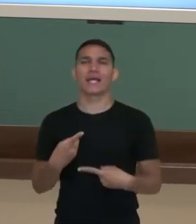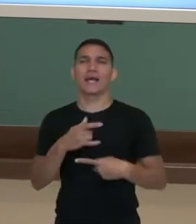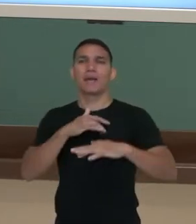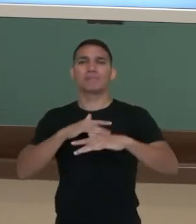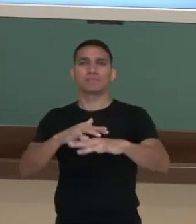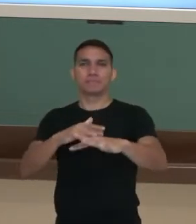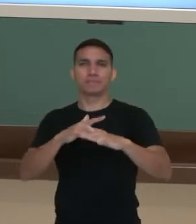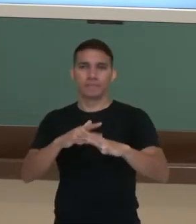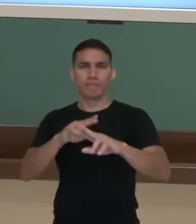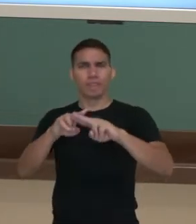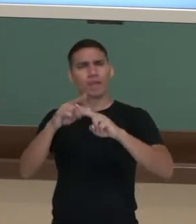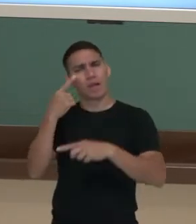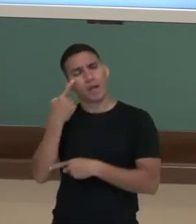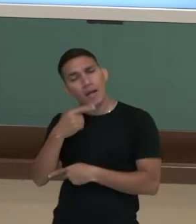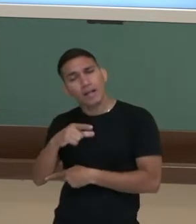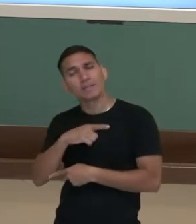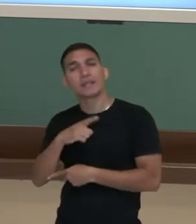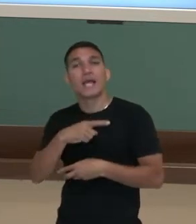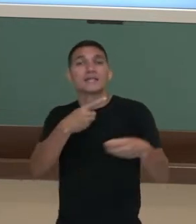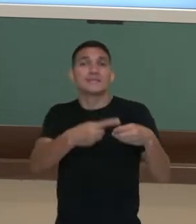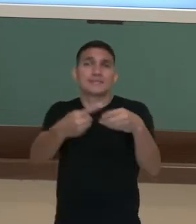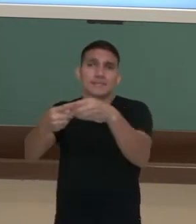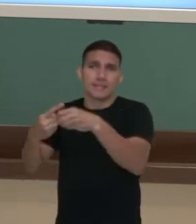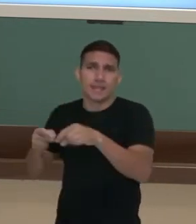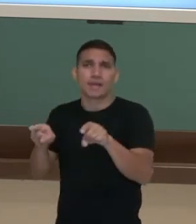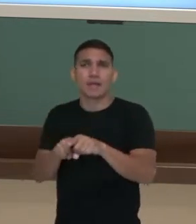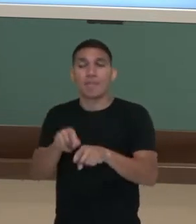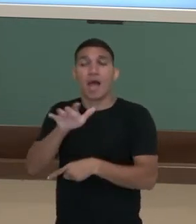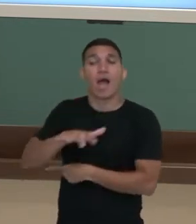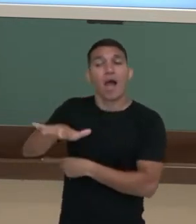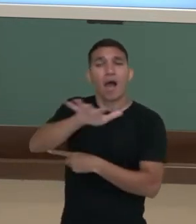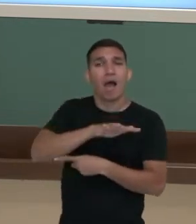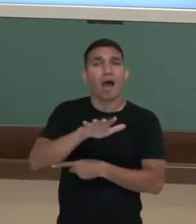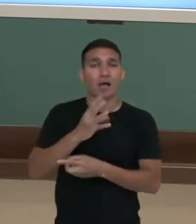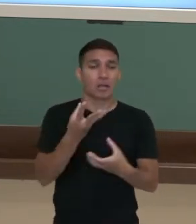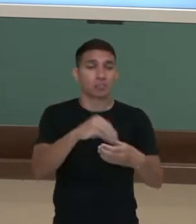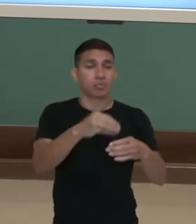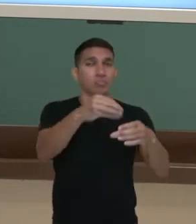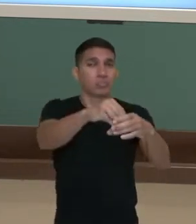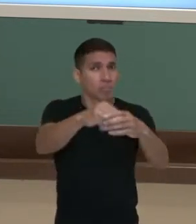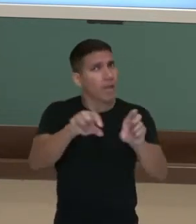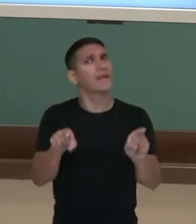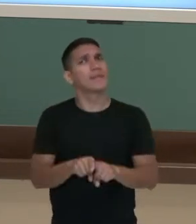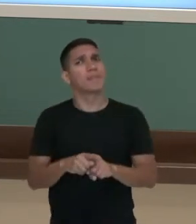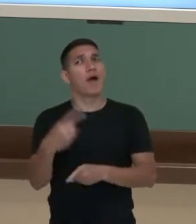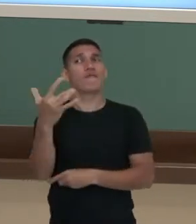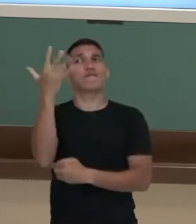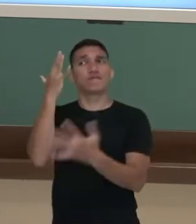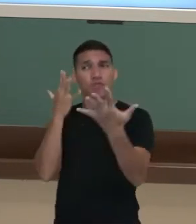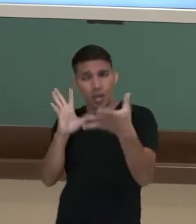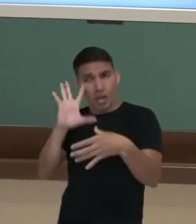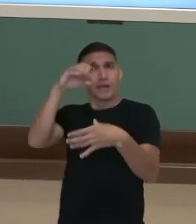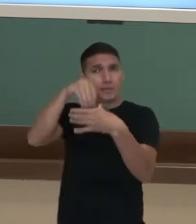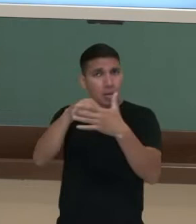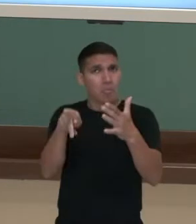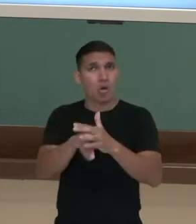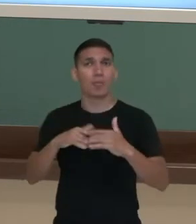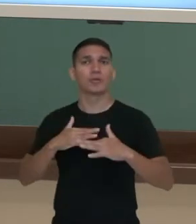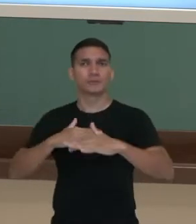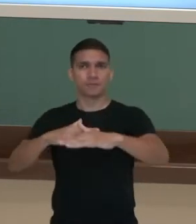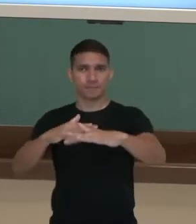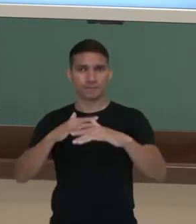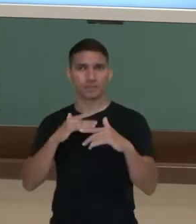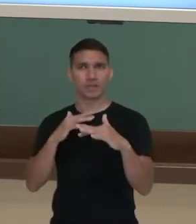posso ter cidades, áreas de plantação, áreas de floresta que fazem parte dessa área,